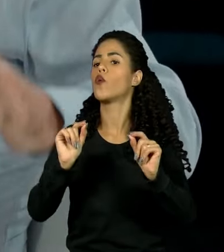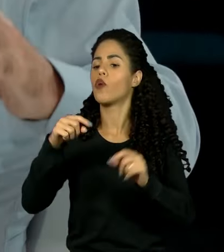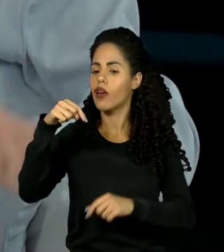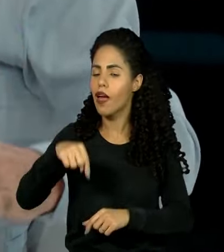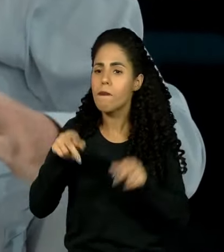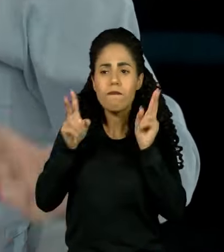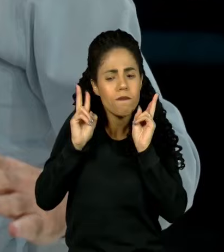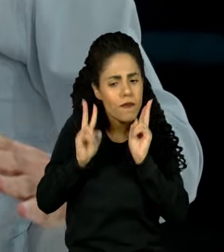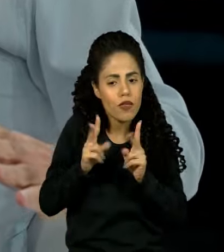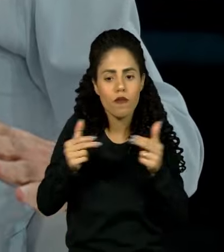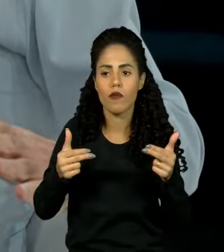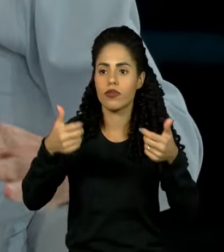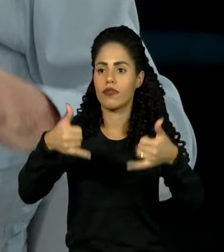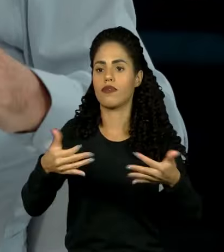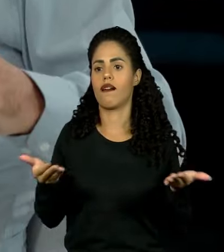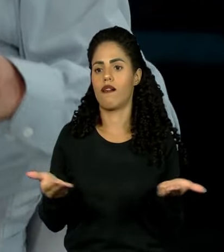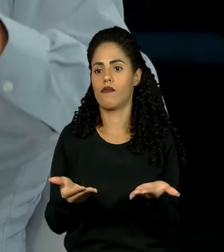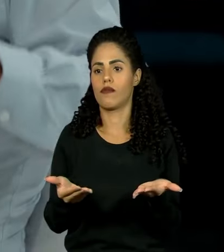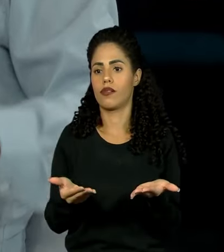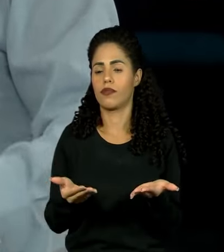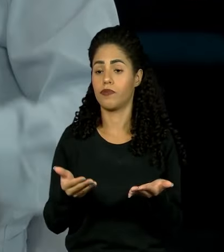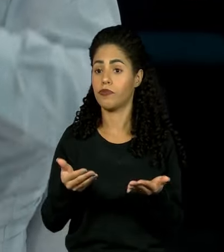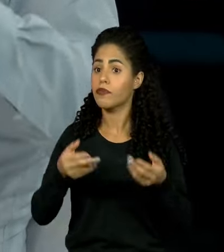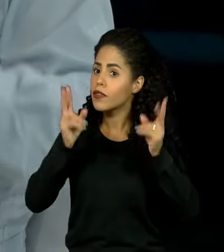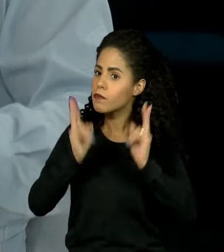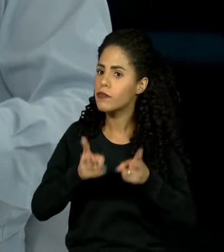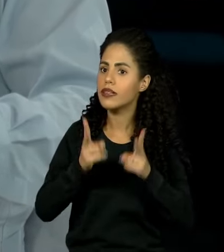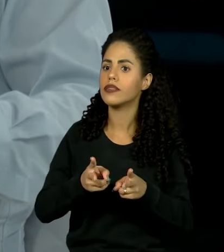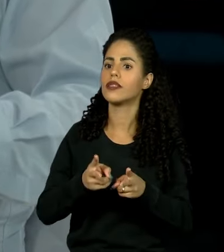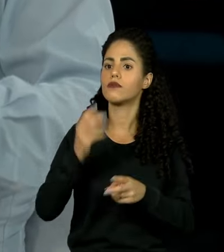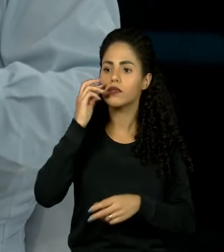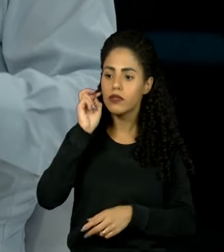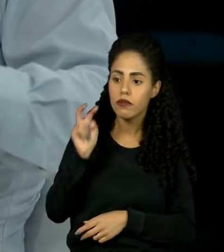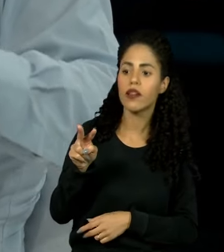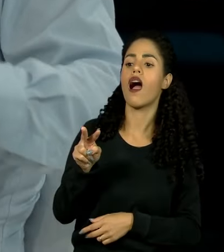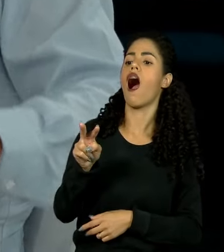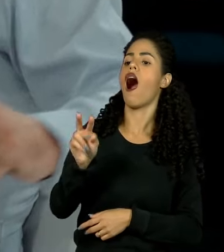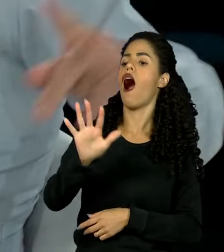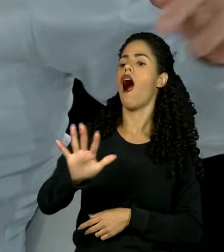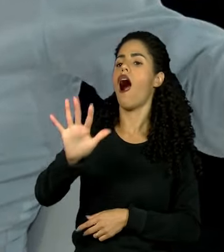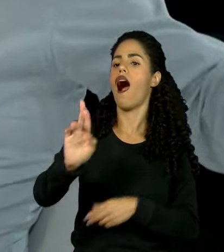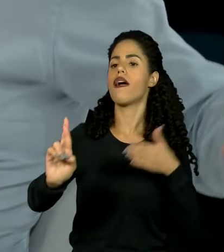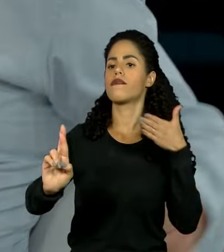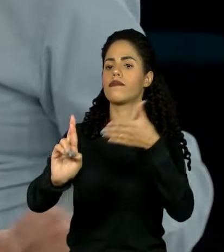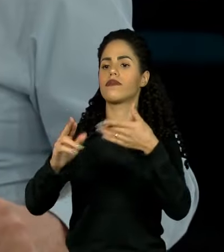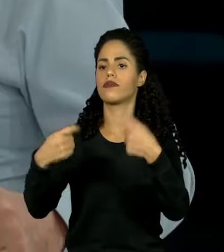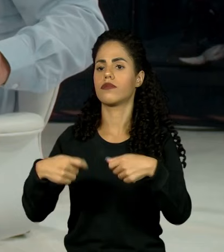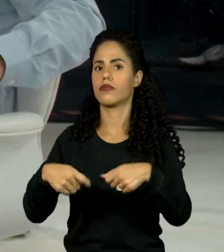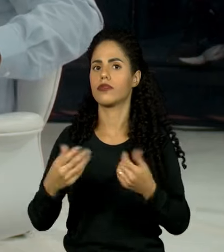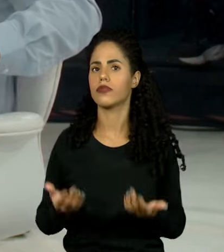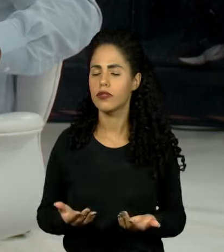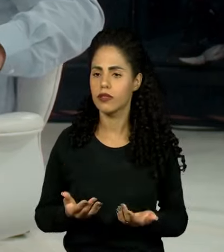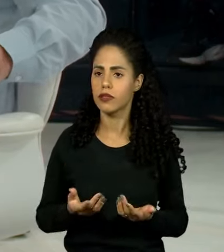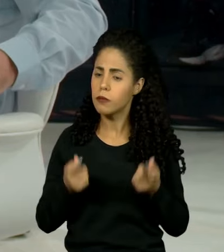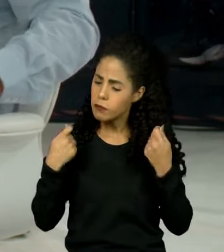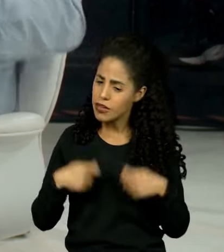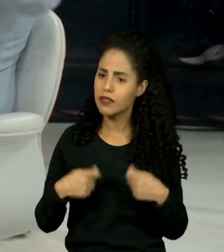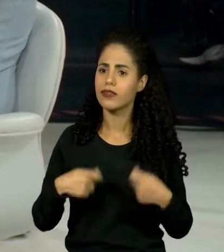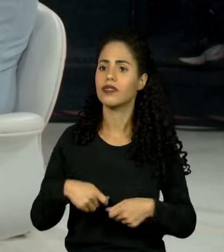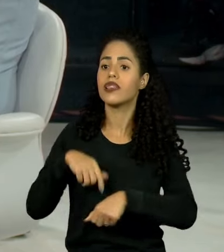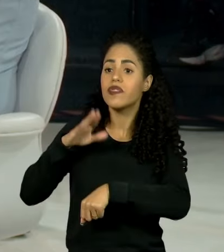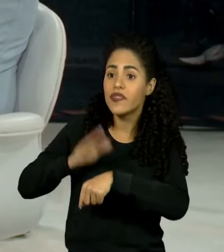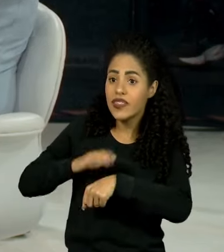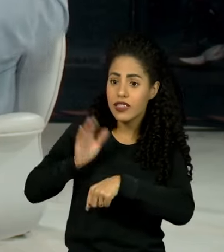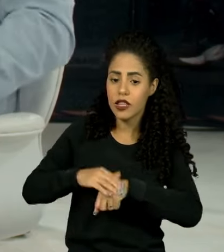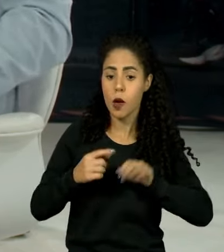estamos dizendo aqui eu falo nós temos que ser um exemplo nós não podemos ser faça o que eu digo mas não faço o que eu faço sabe não